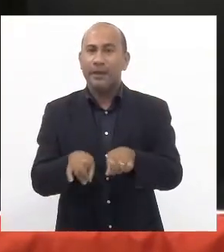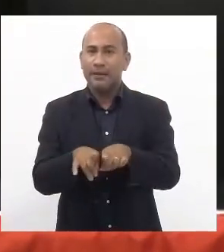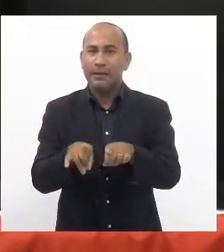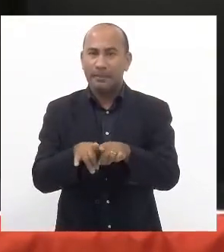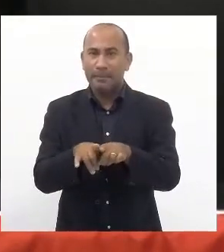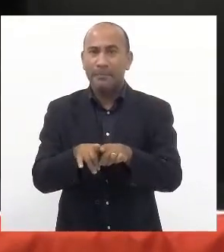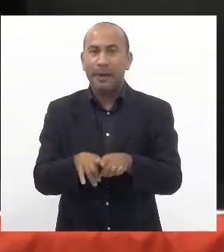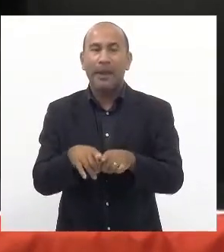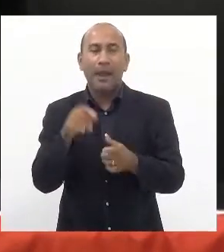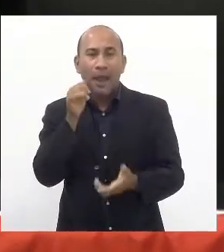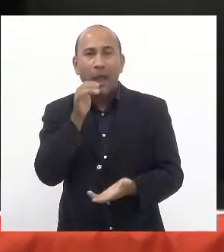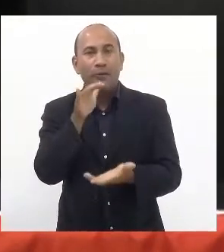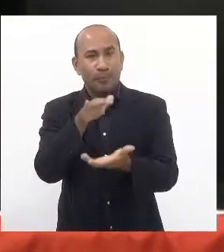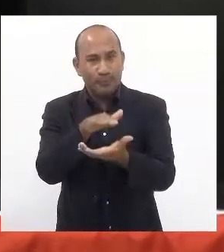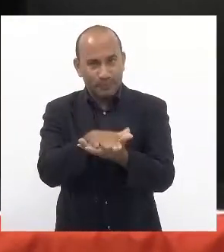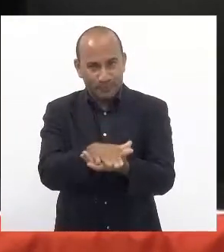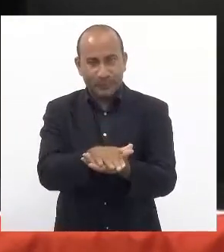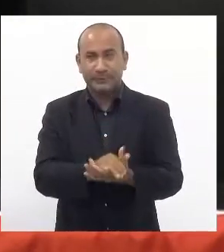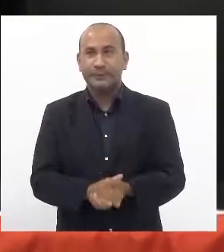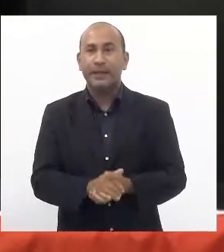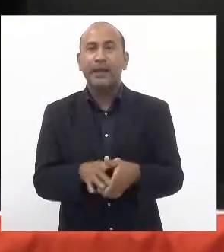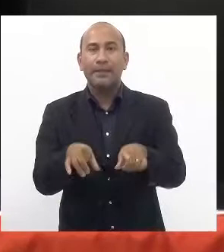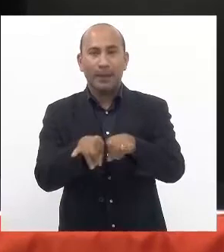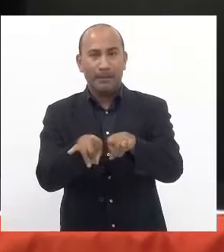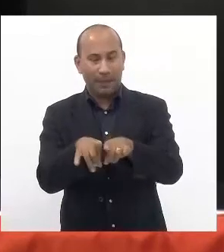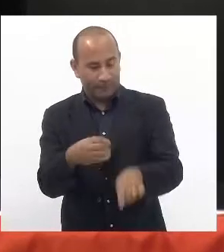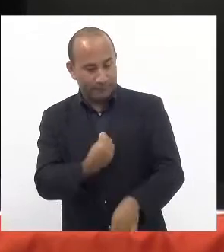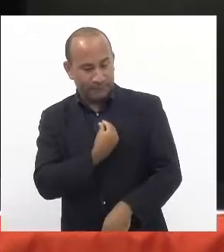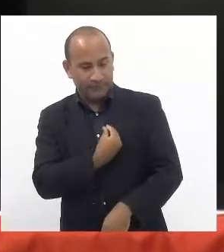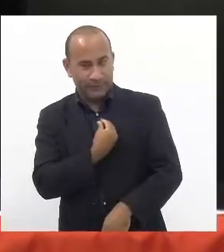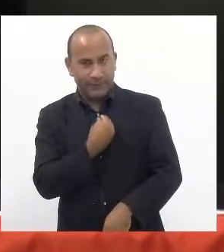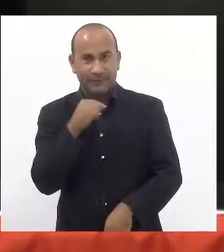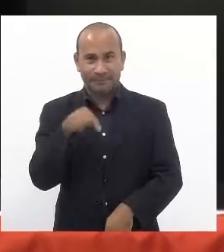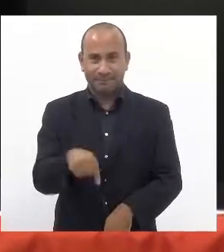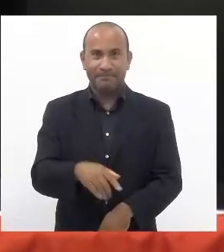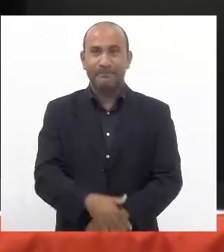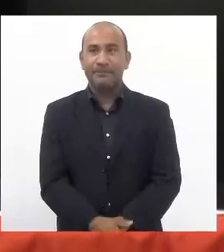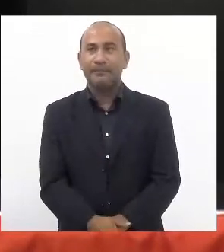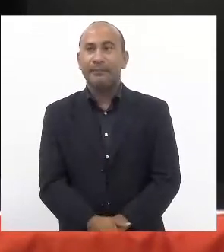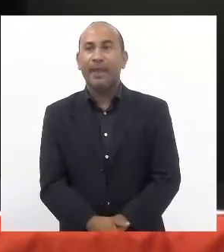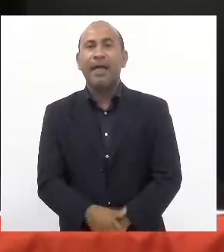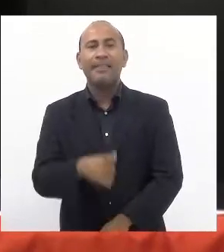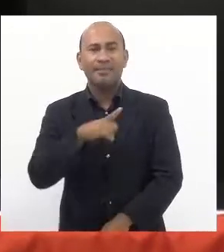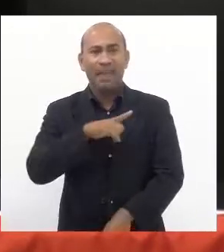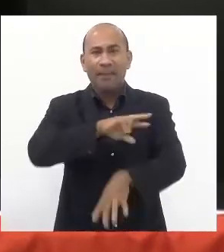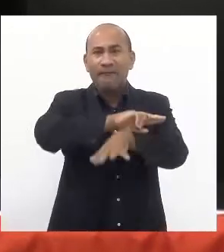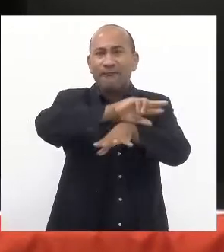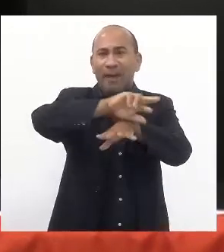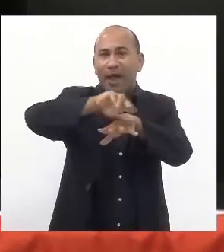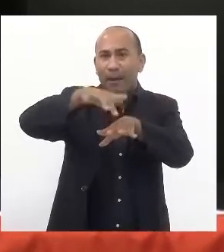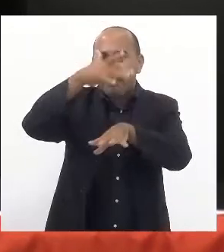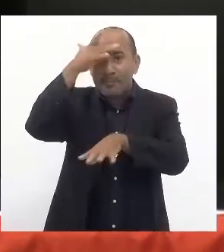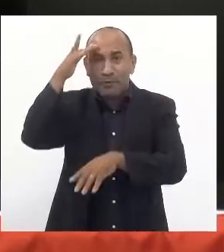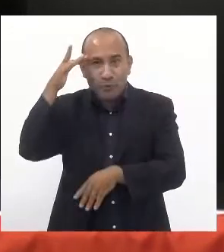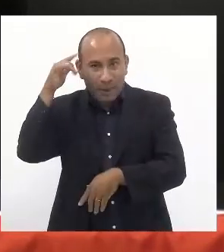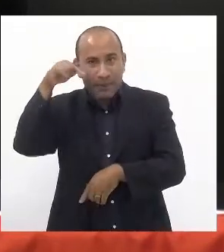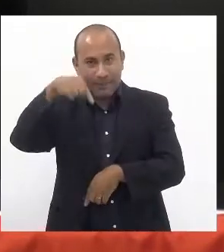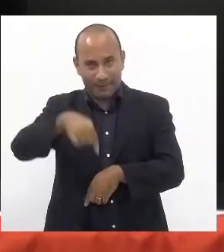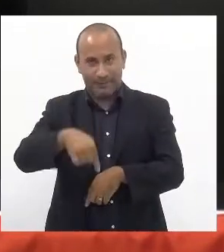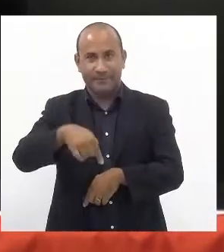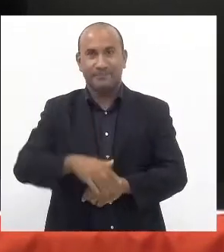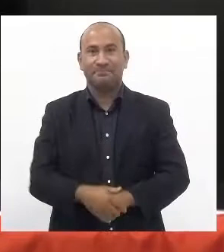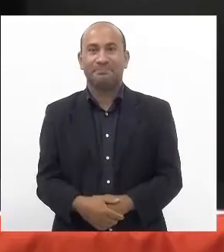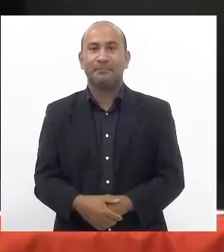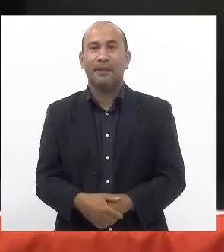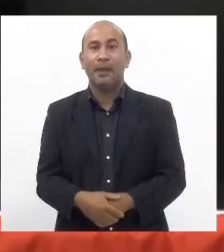a sua esposa, aqui também presente. Tem muita gente aqui, para